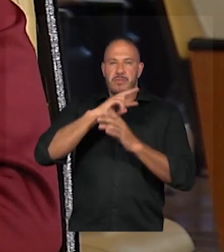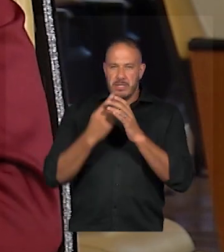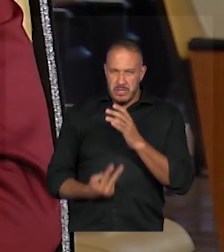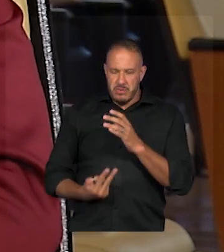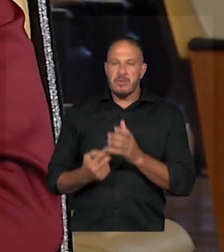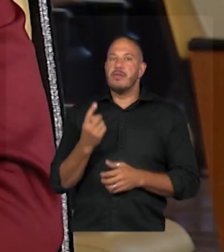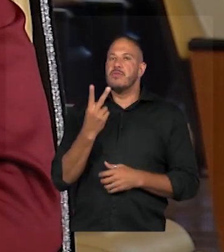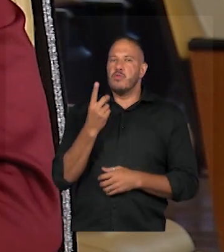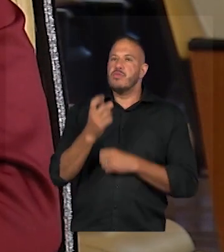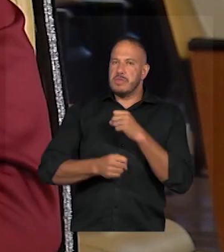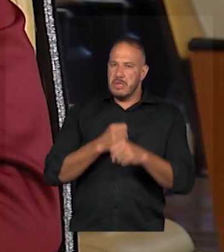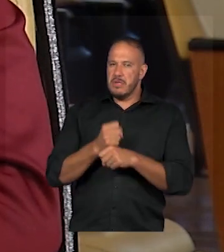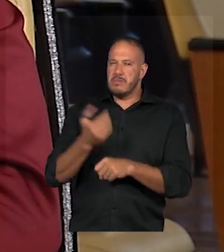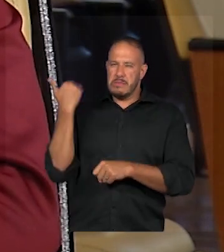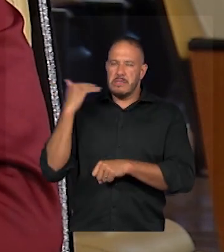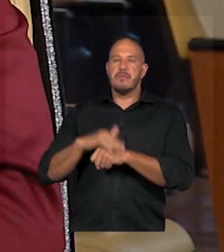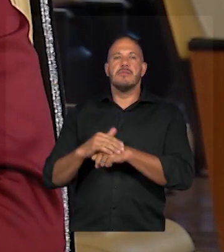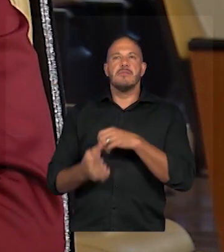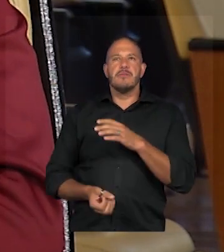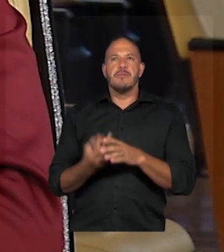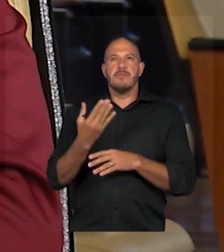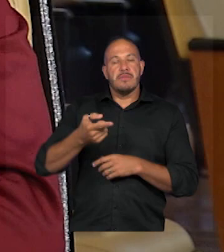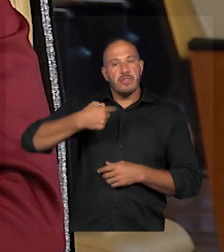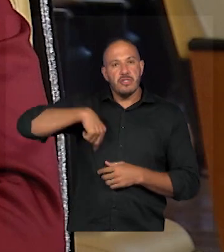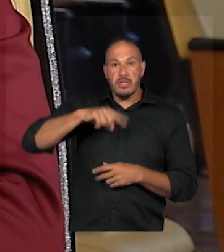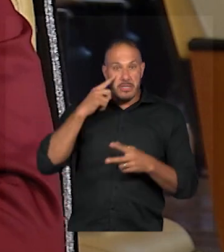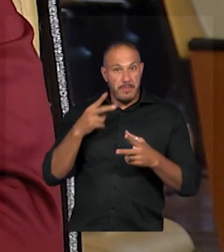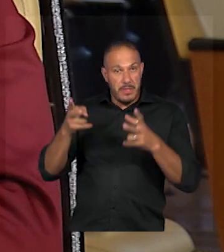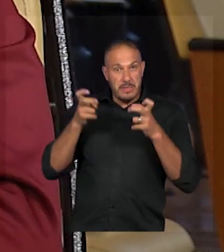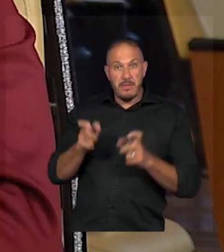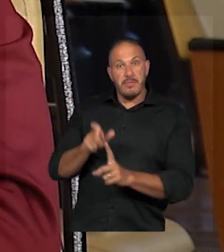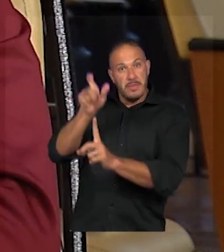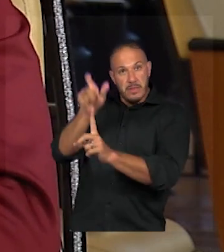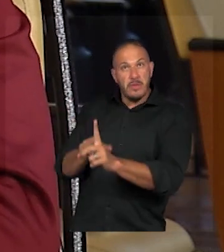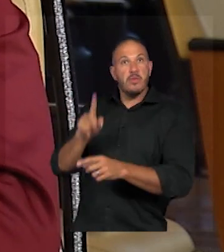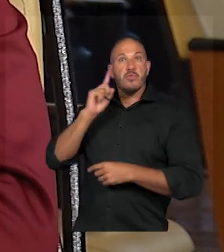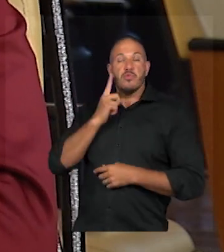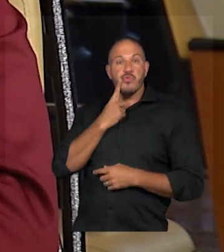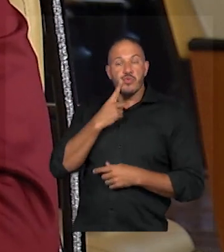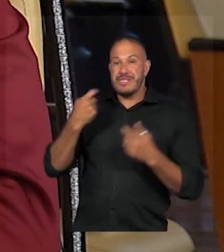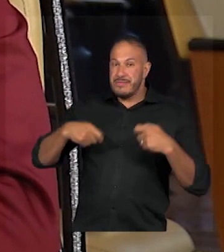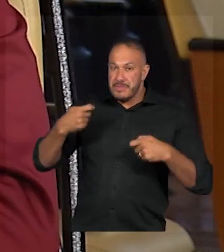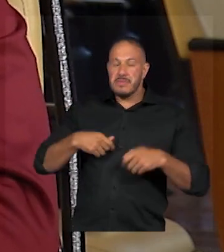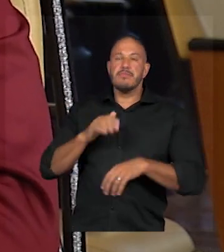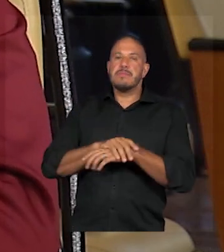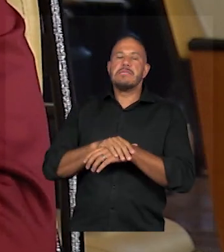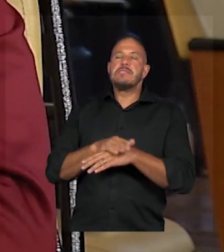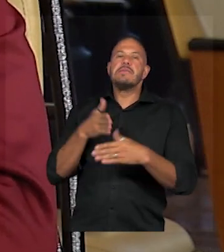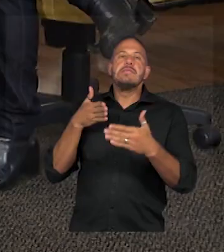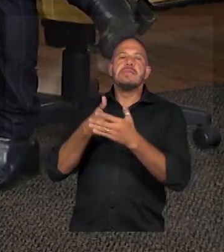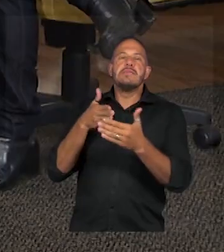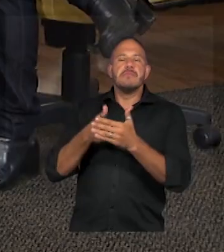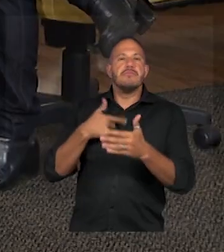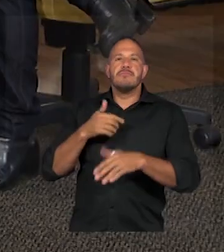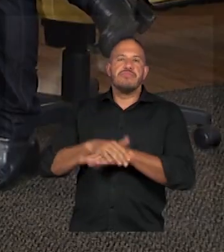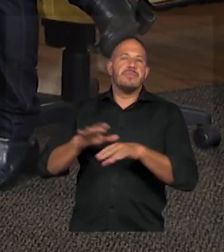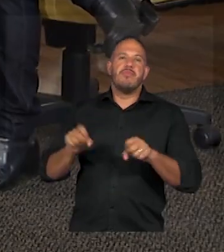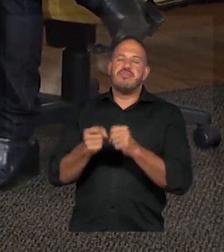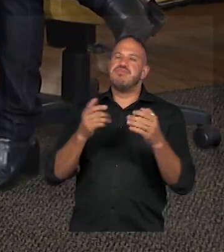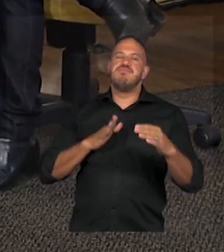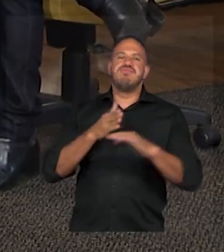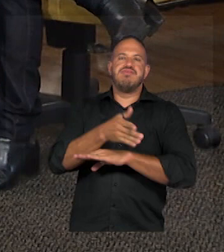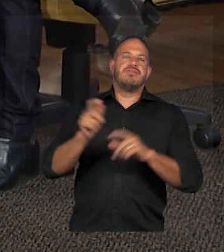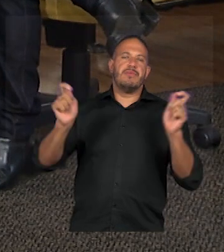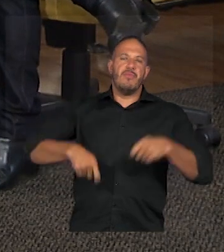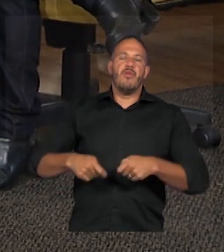implantação, e com isso a gente percebe que o surdo ele precisa ter a sua barreira linguística quebrada. Nós não